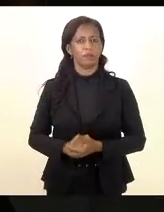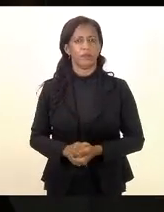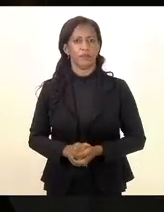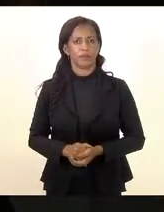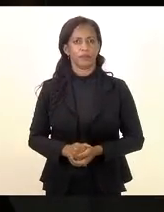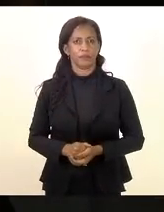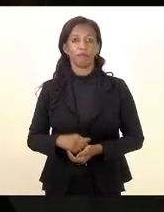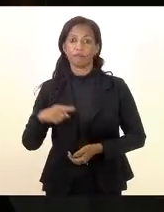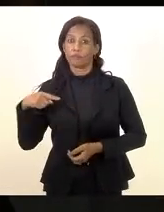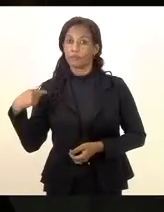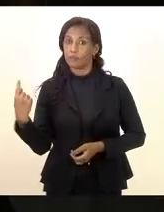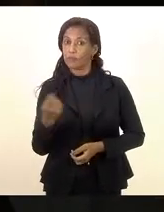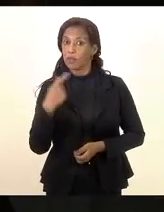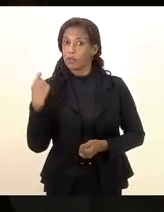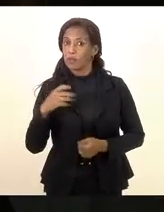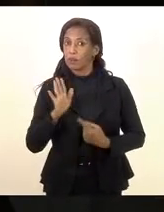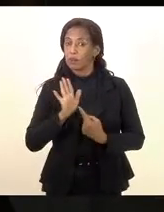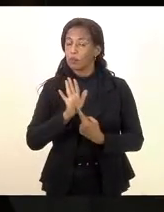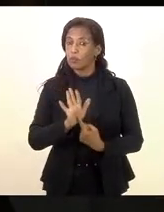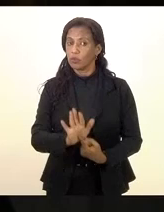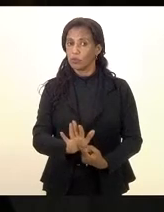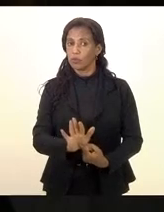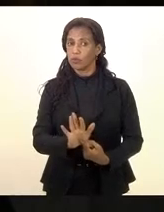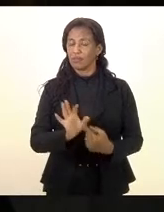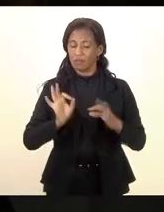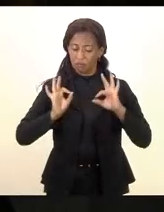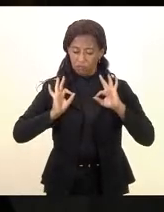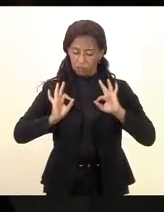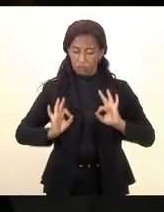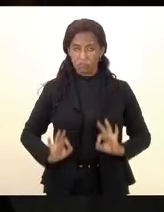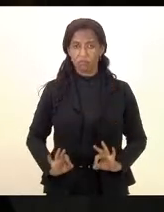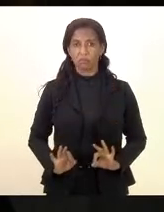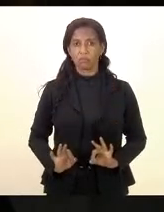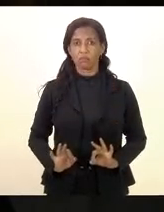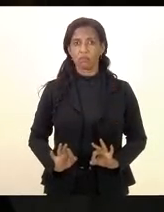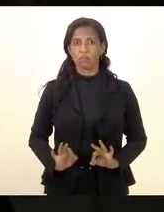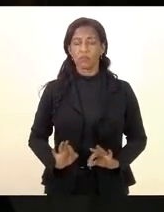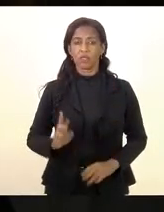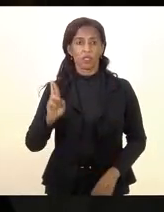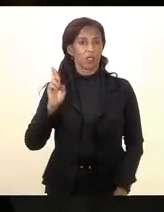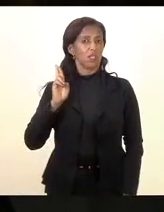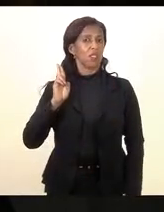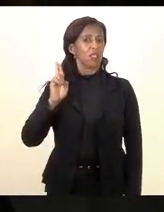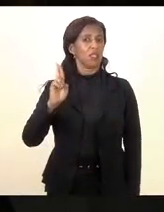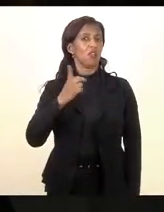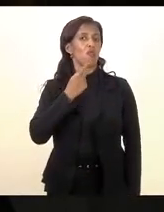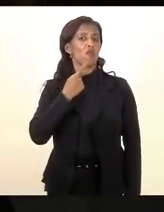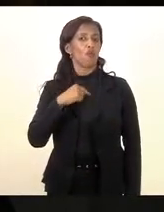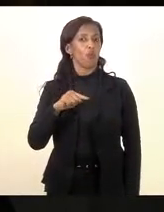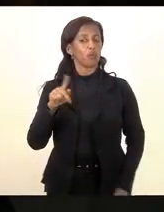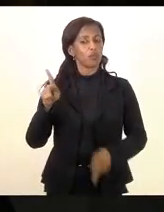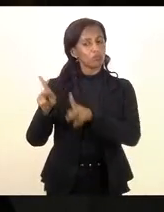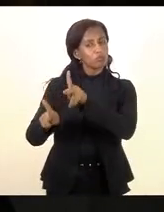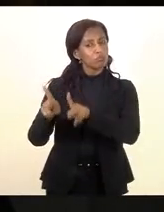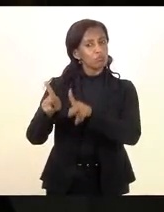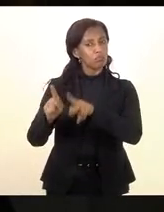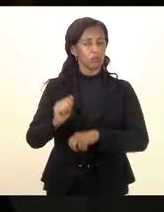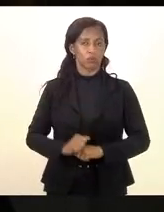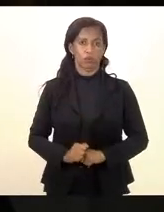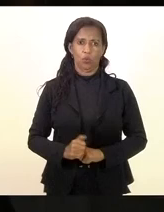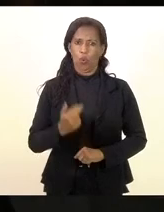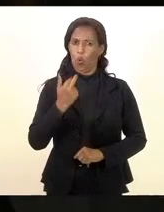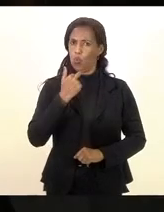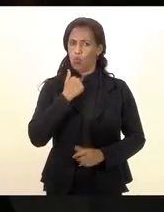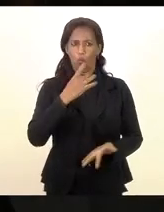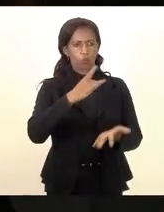e nós temos que mostrar exatamente que representamos aqui a vontade popular nós não podemos